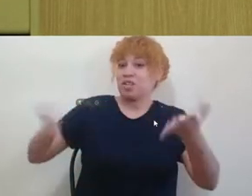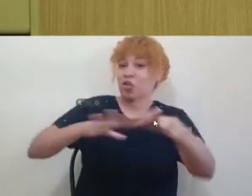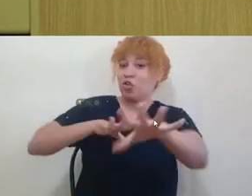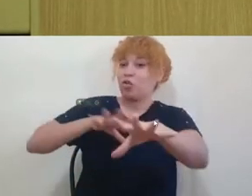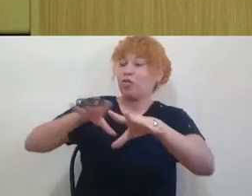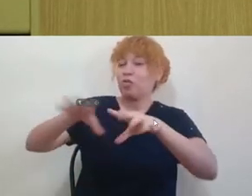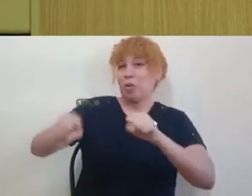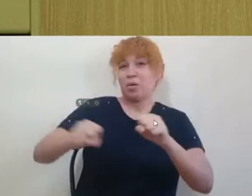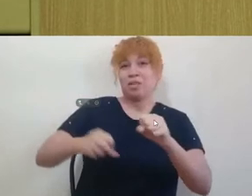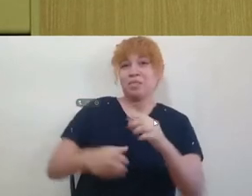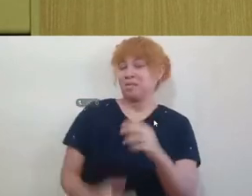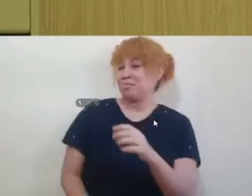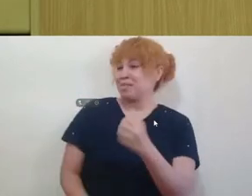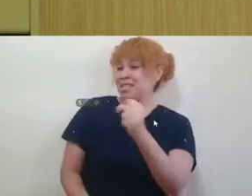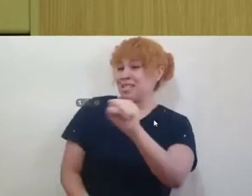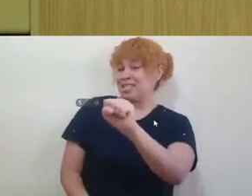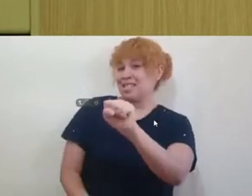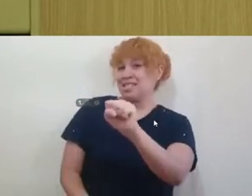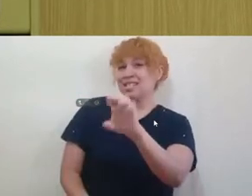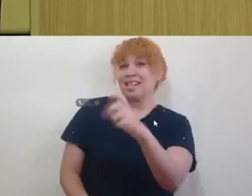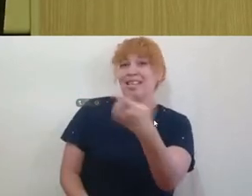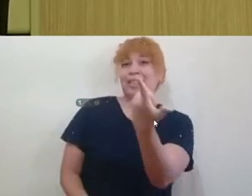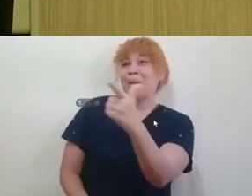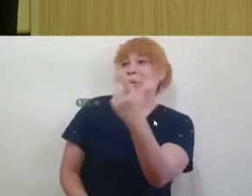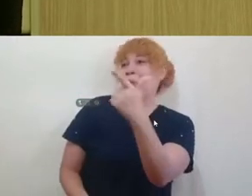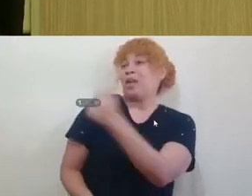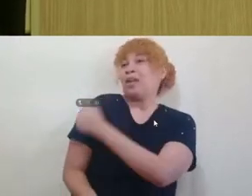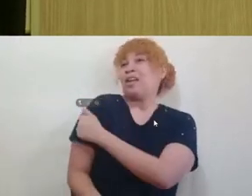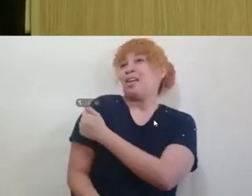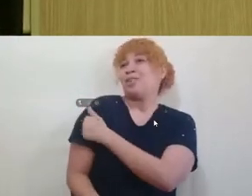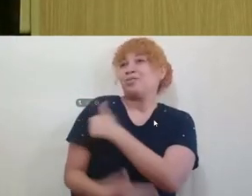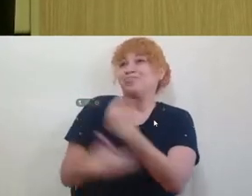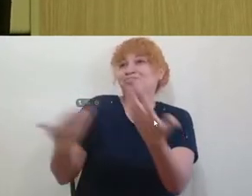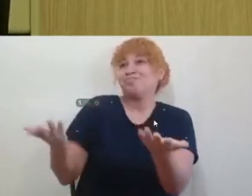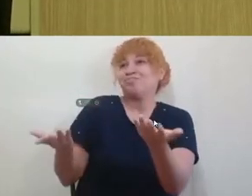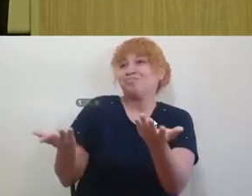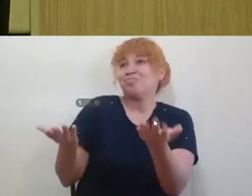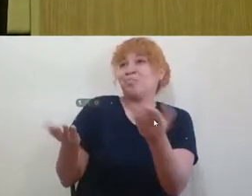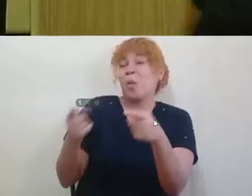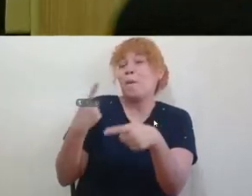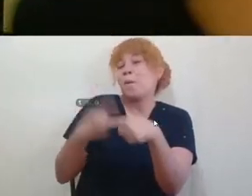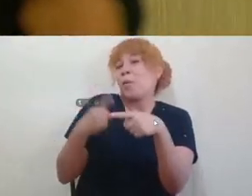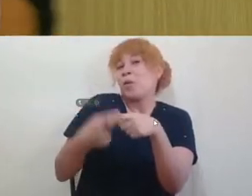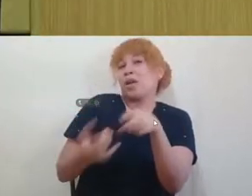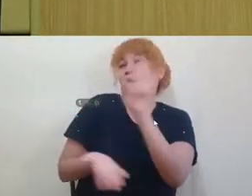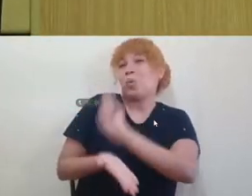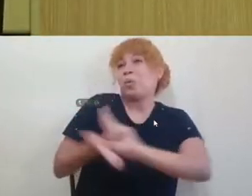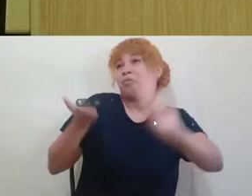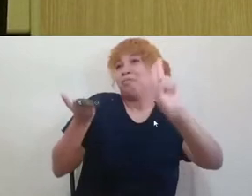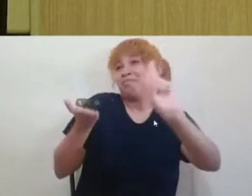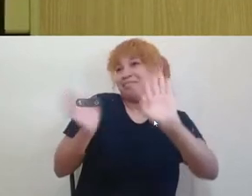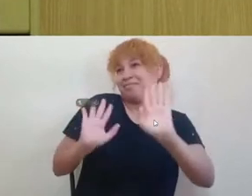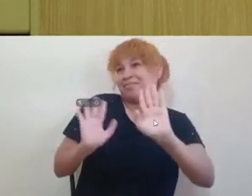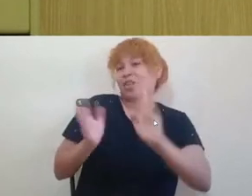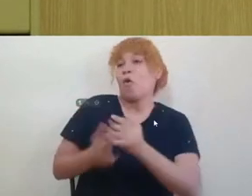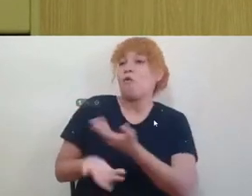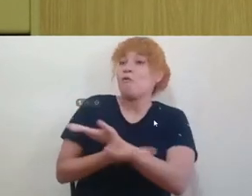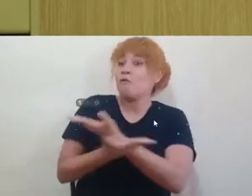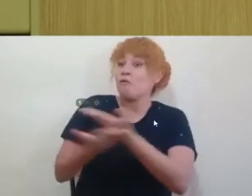máximo objetivo, que é ser oficialmente um profissional. Um profissional formado por